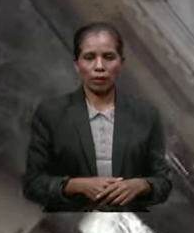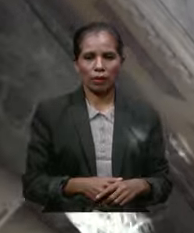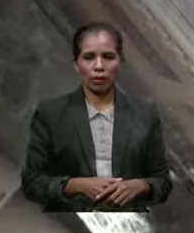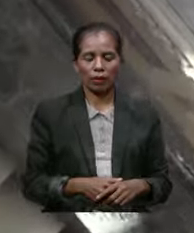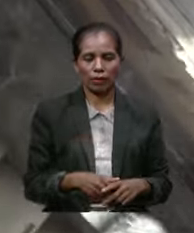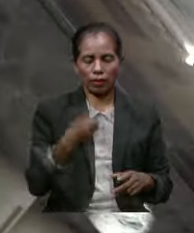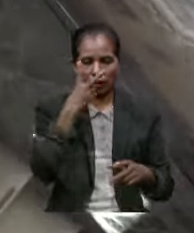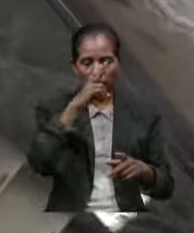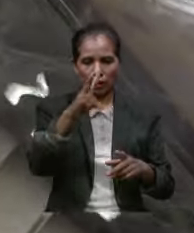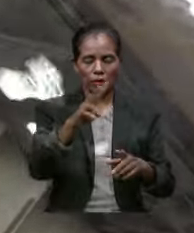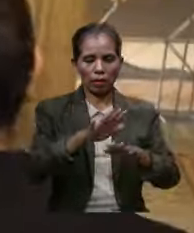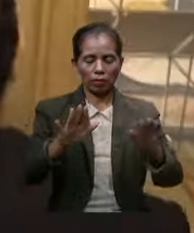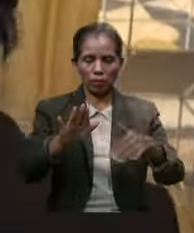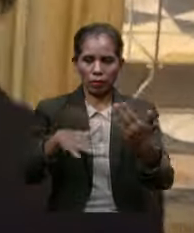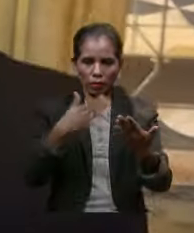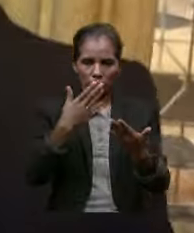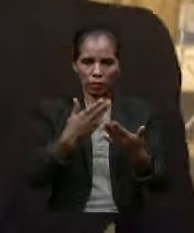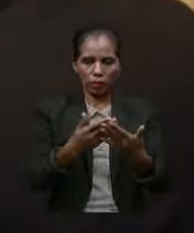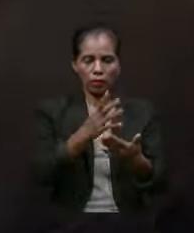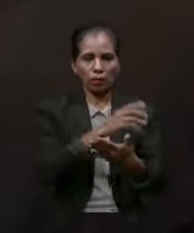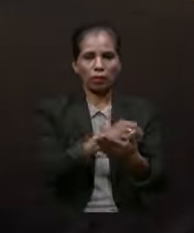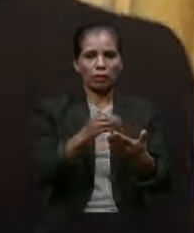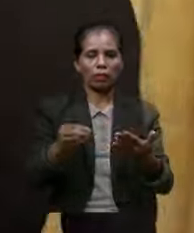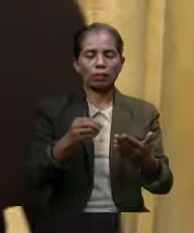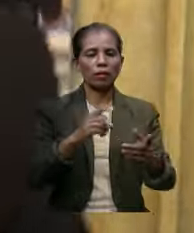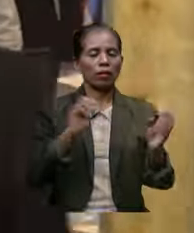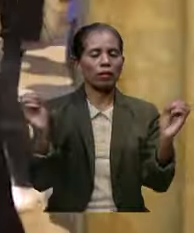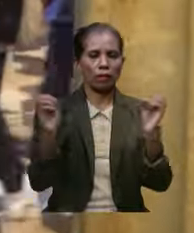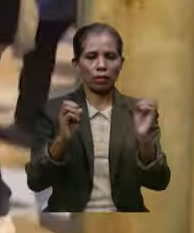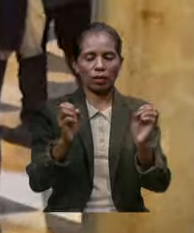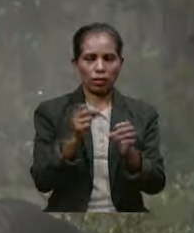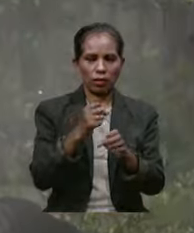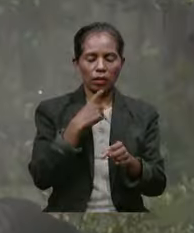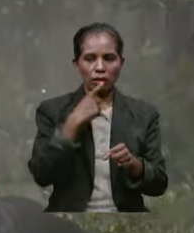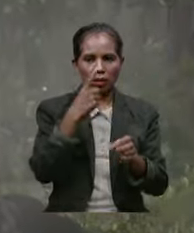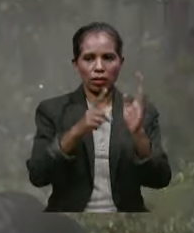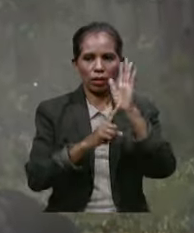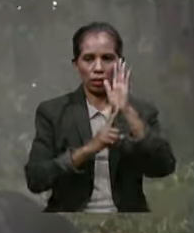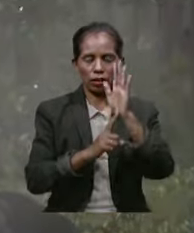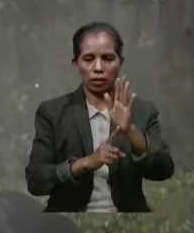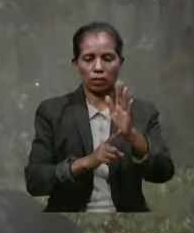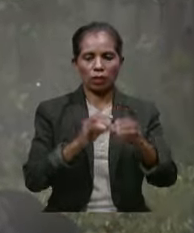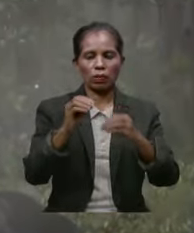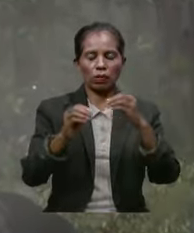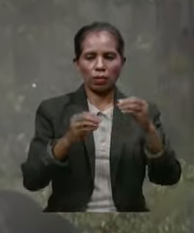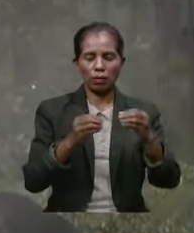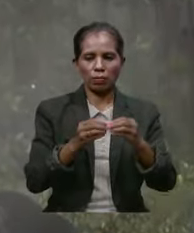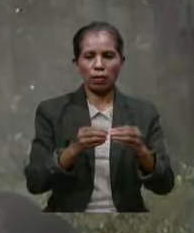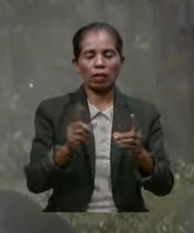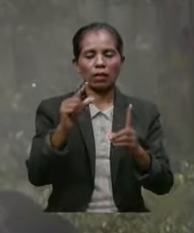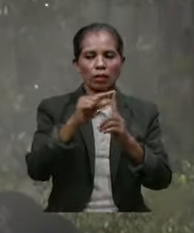com as crianças ao colo, que morriam ao colo, por fome, por doença,